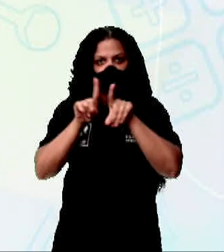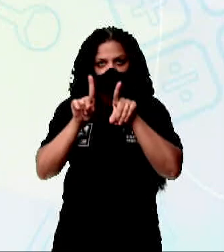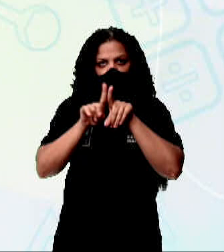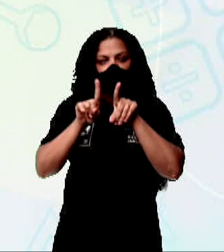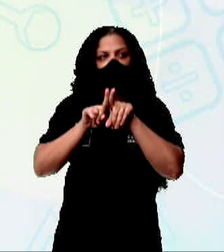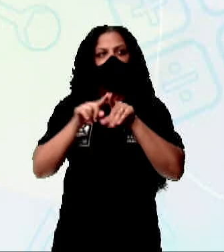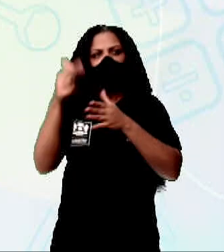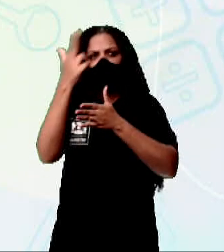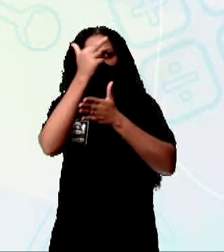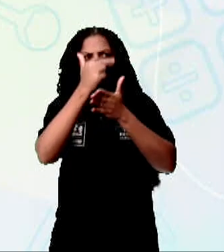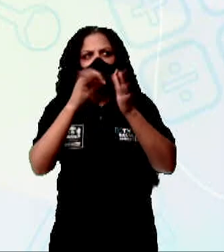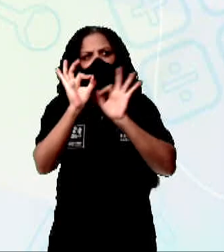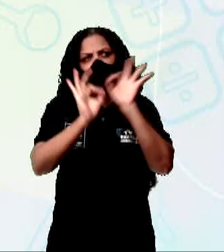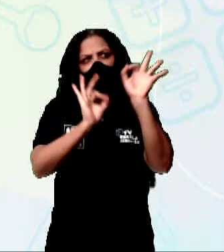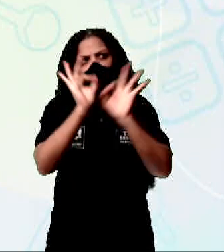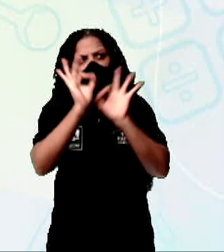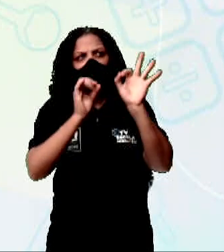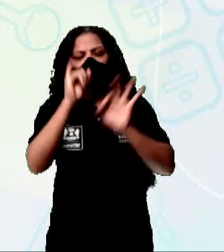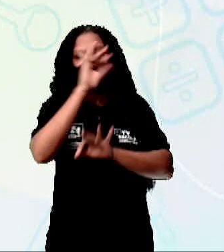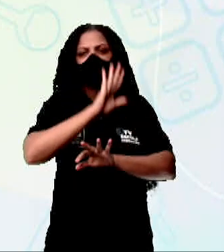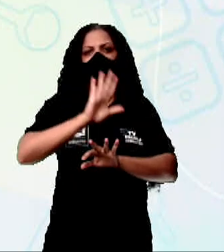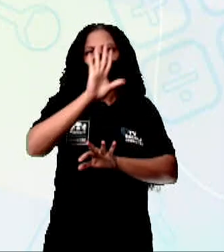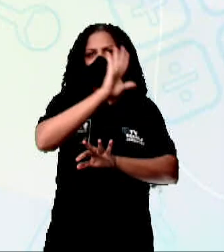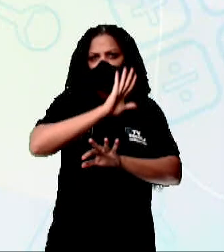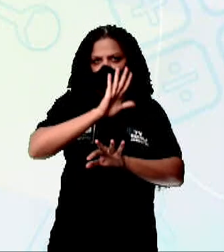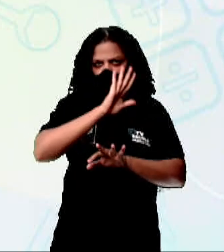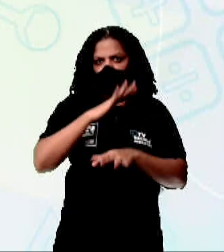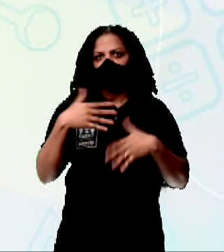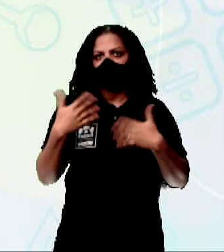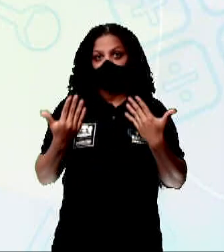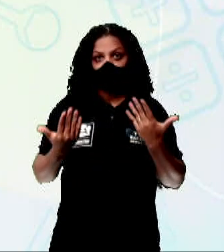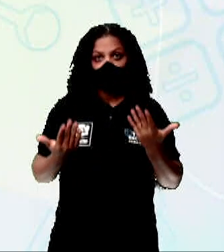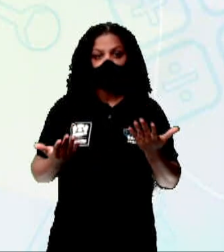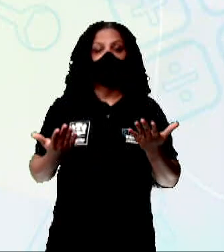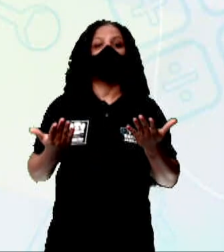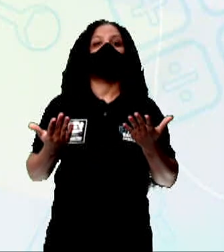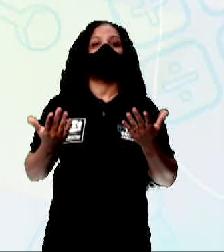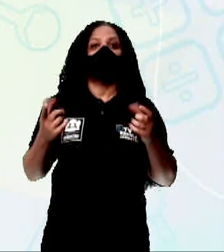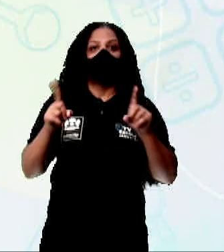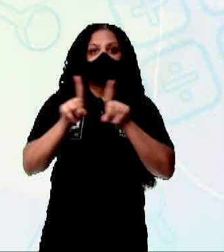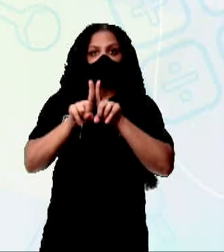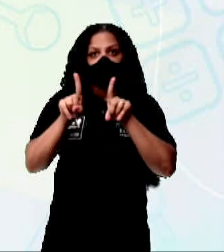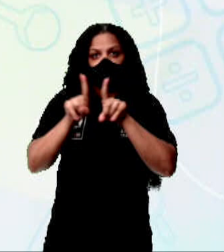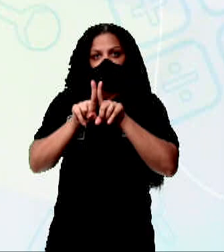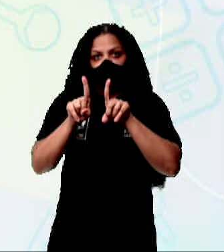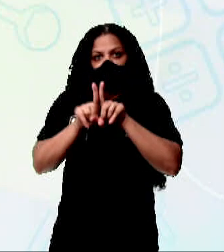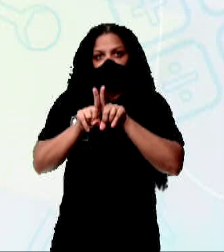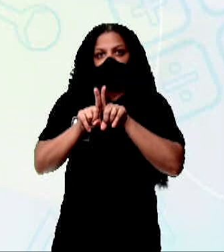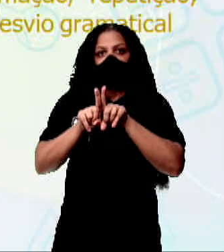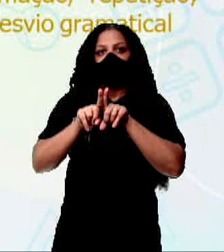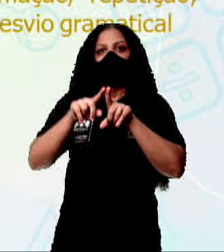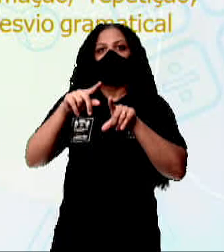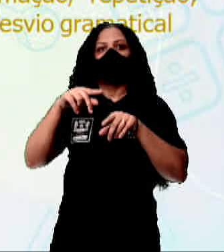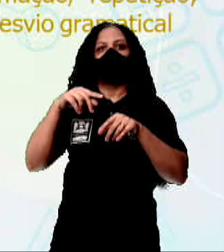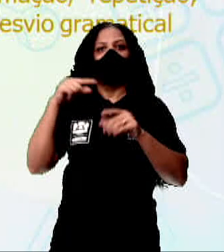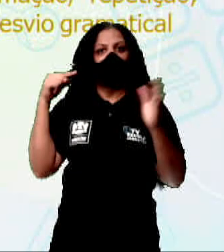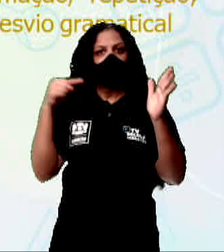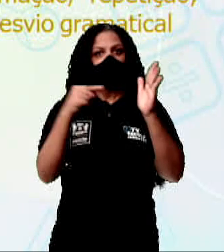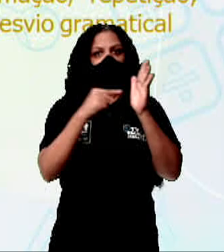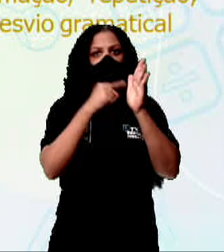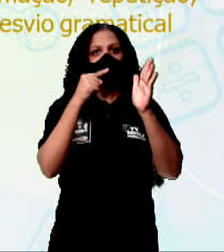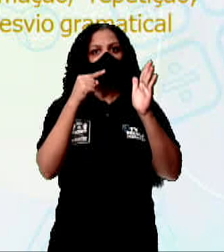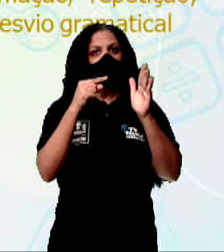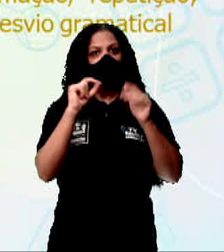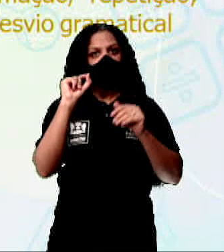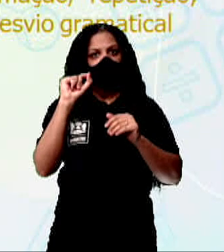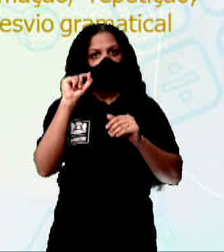Contornos e colorações das figuras. E, por fim, a pontuação, que eu tenho apresentado para vocês.